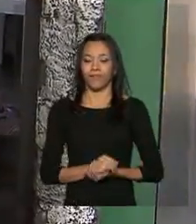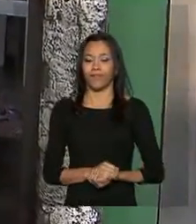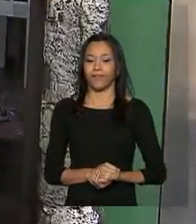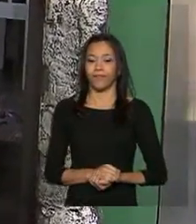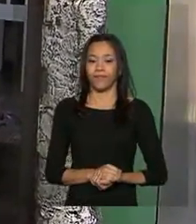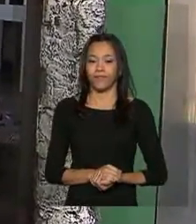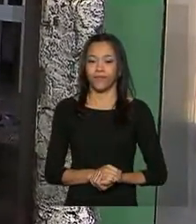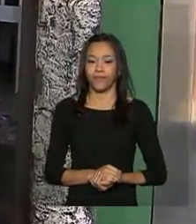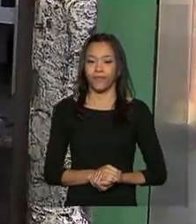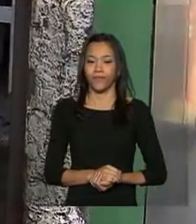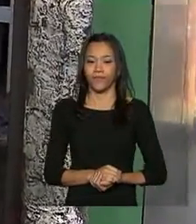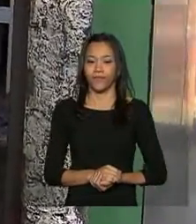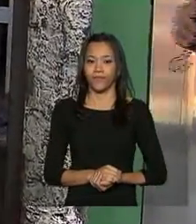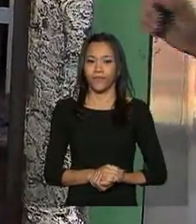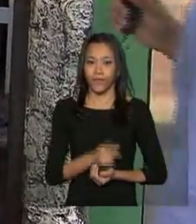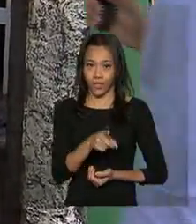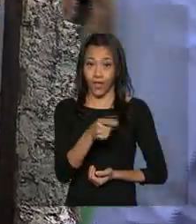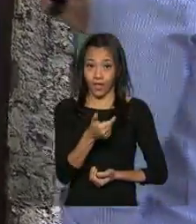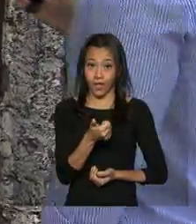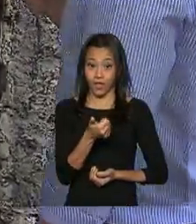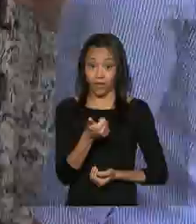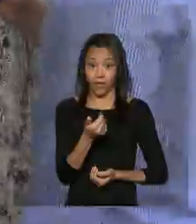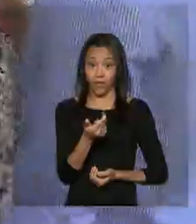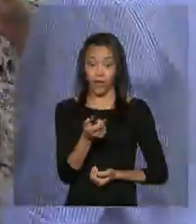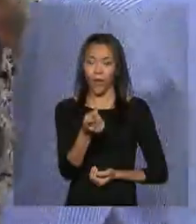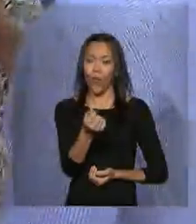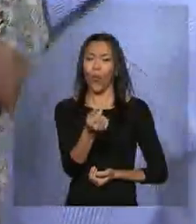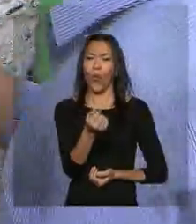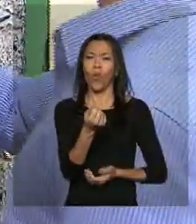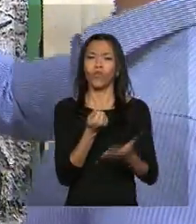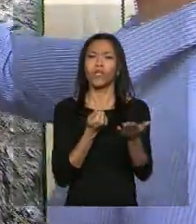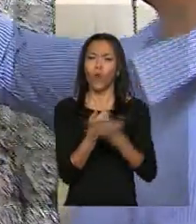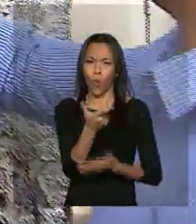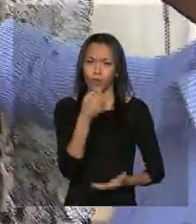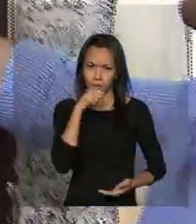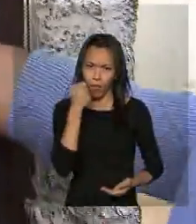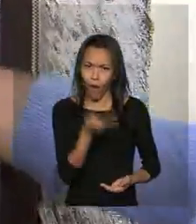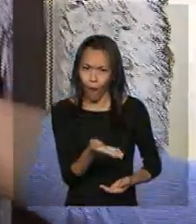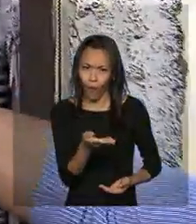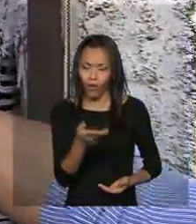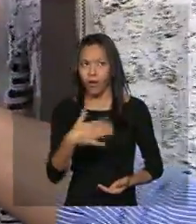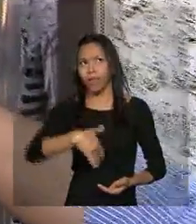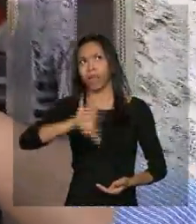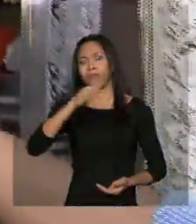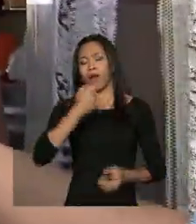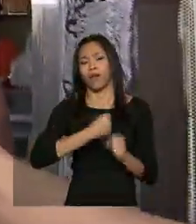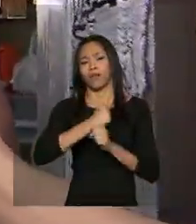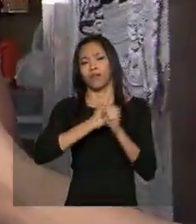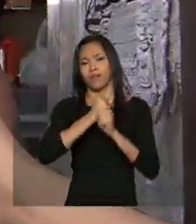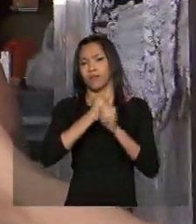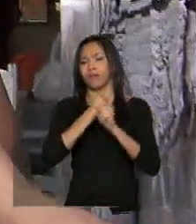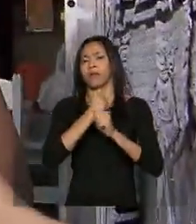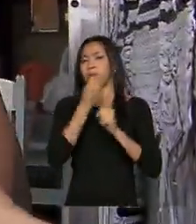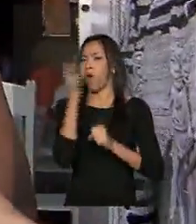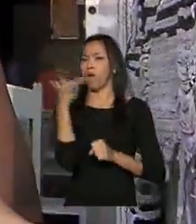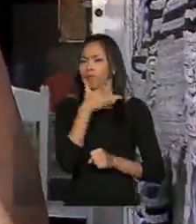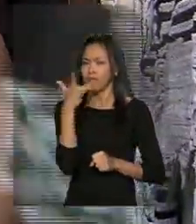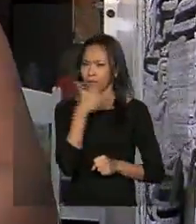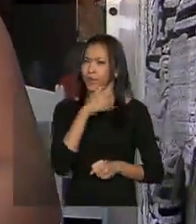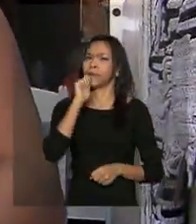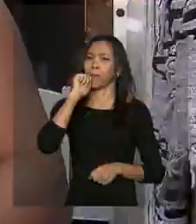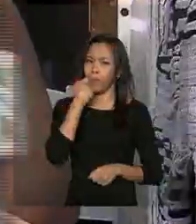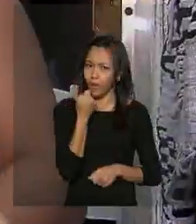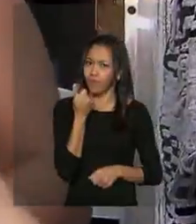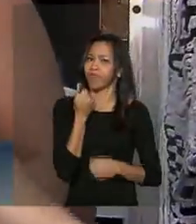a Ingrid foi pra escola? Tininha, quanto tempo já que você compra o pão aí da Lúcia? Ah, já faz mais de ano. É muito bom o pão dela.